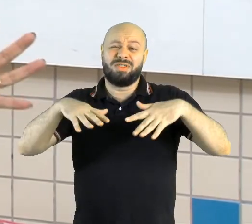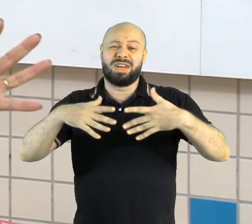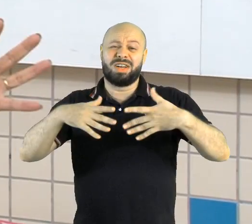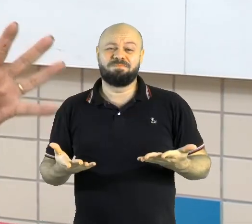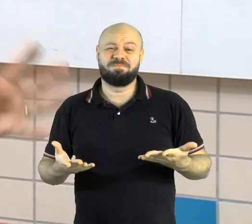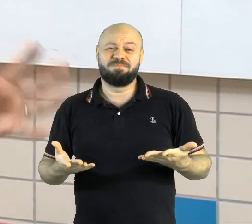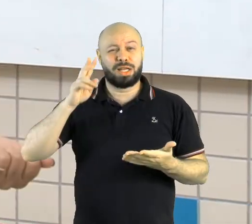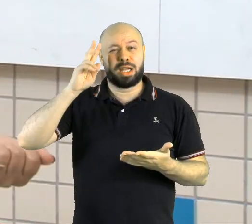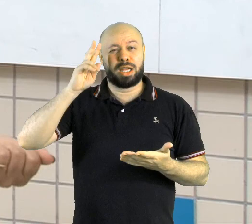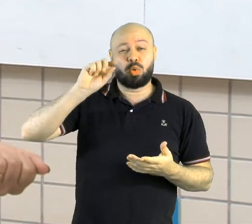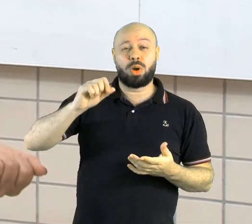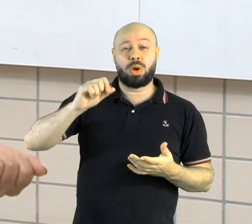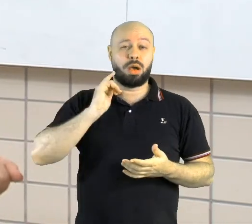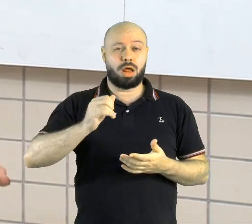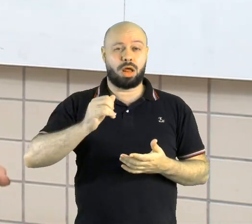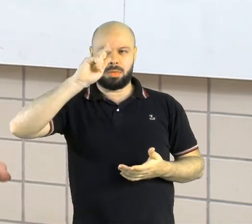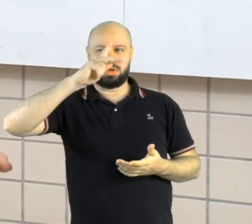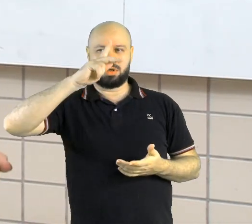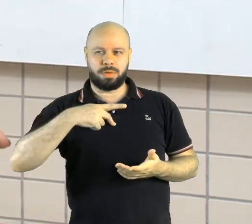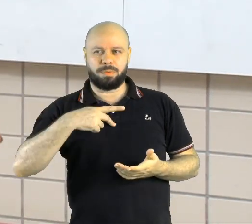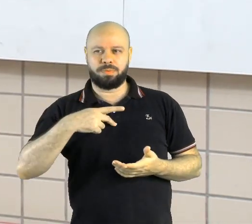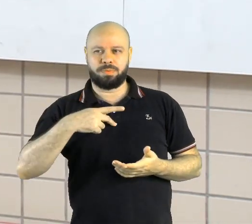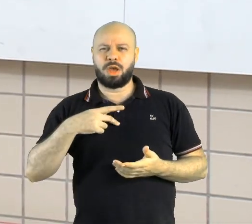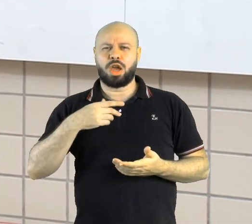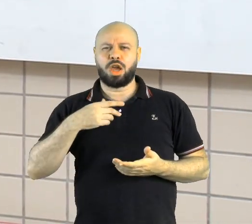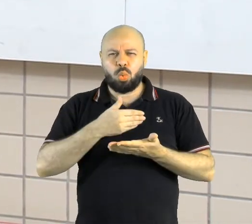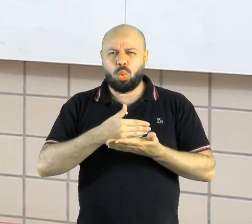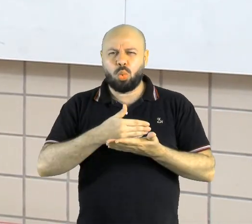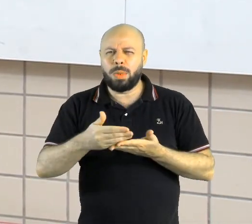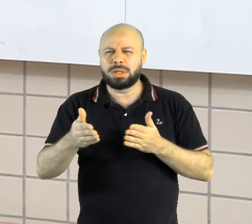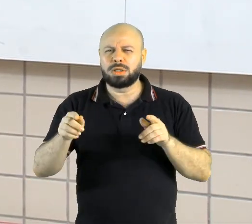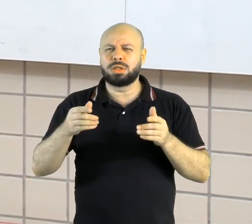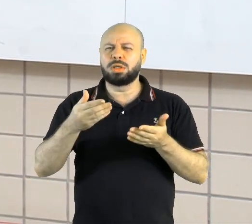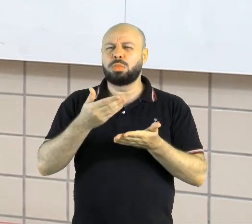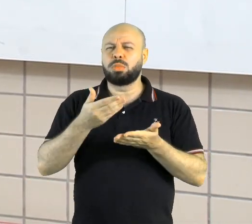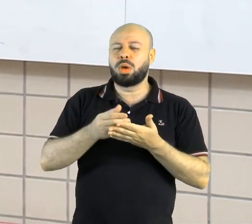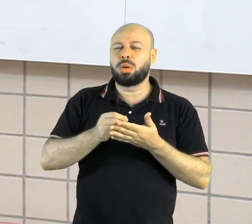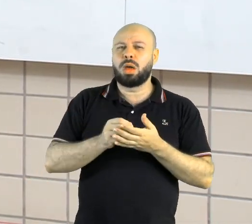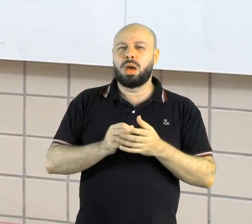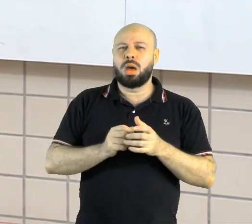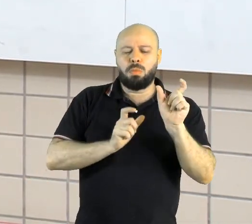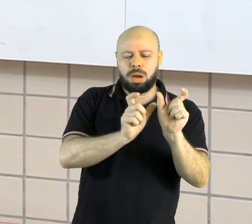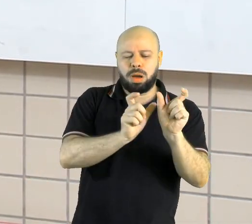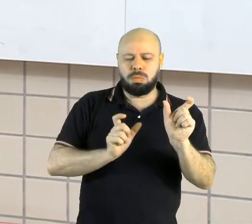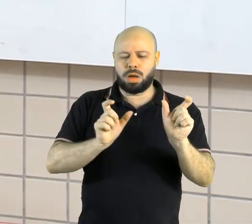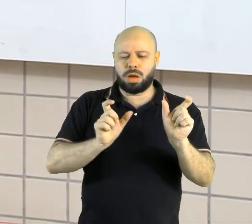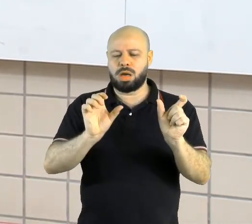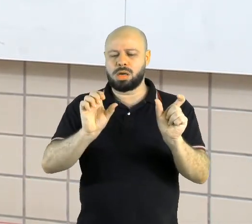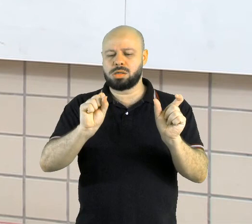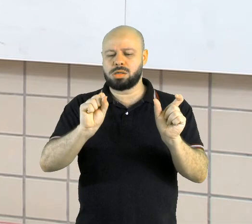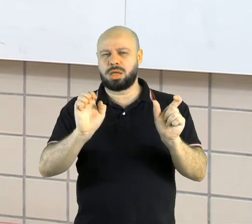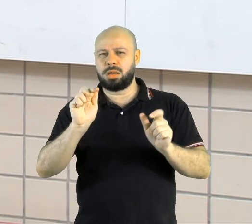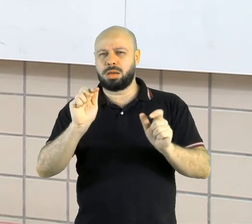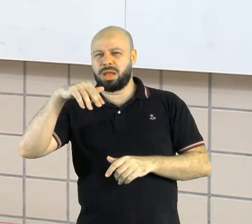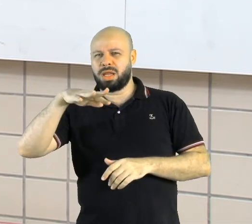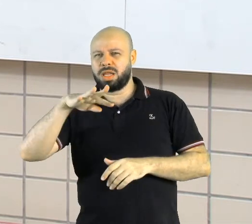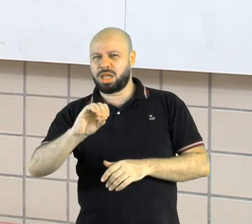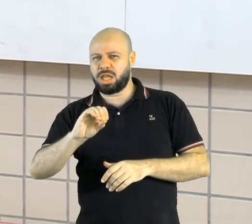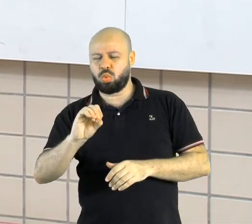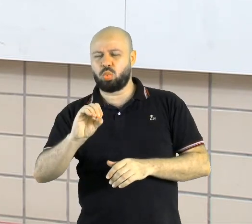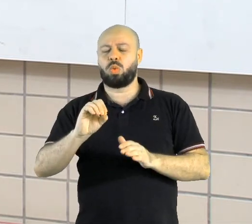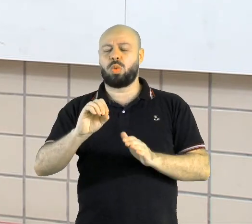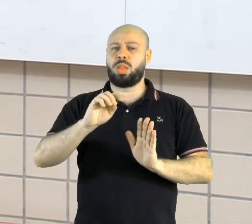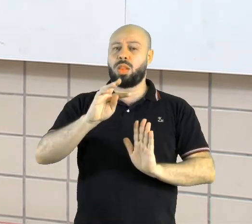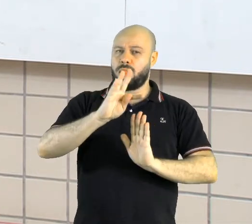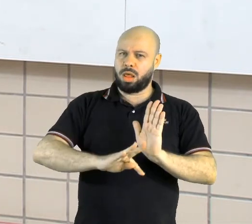era relato pessoal e começamos a estudar um pouquinho sobre segmentação do texto, para que vocês entendam que quando vai